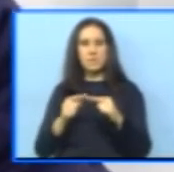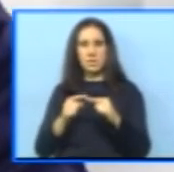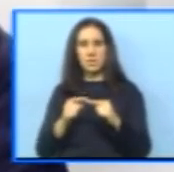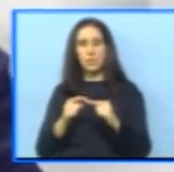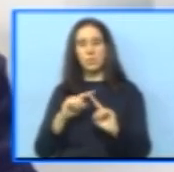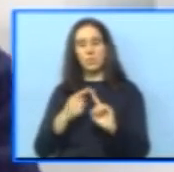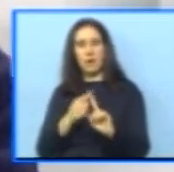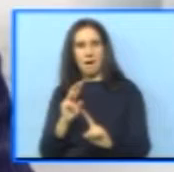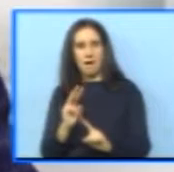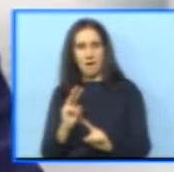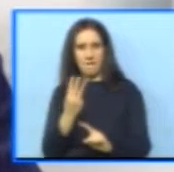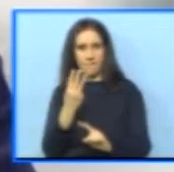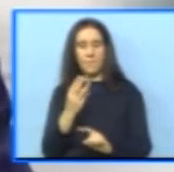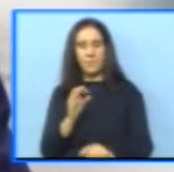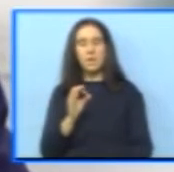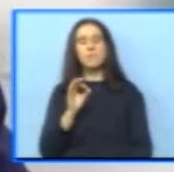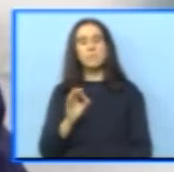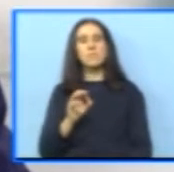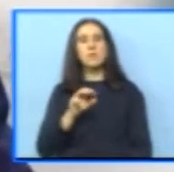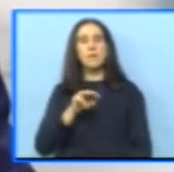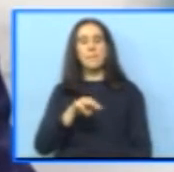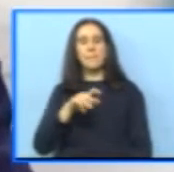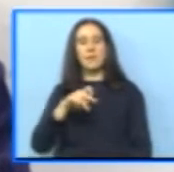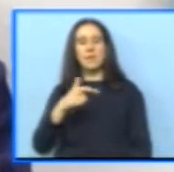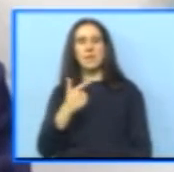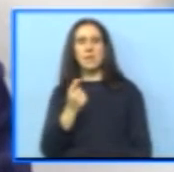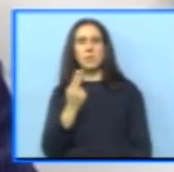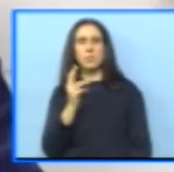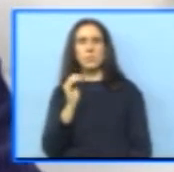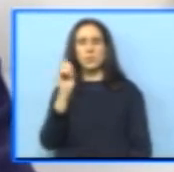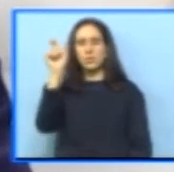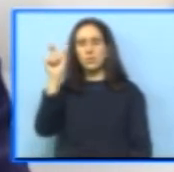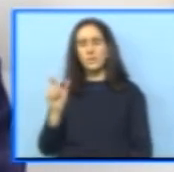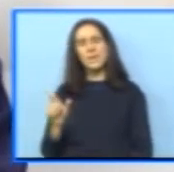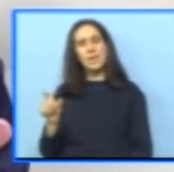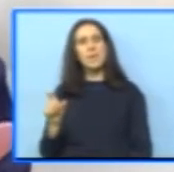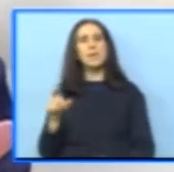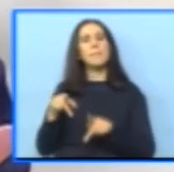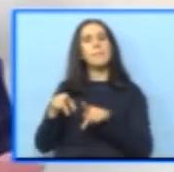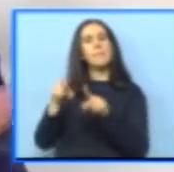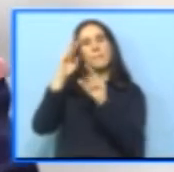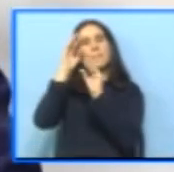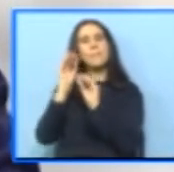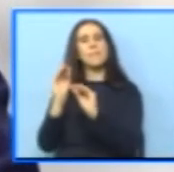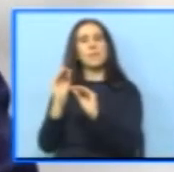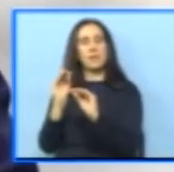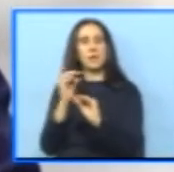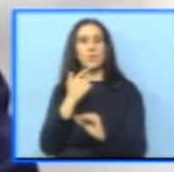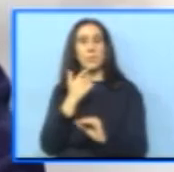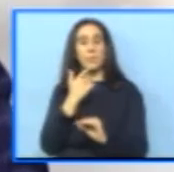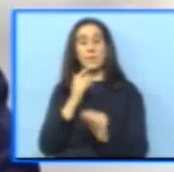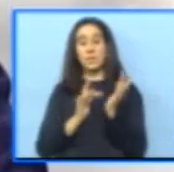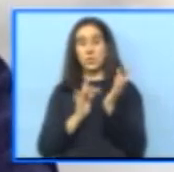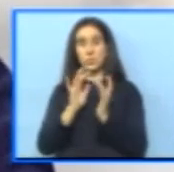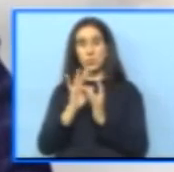trianual. Mateus tem de facto uma perspectiva bastante pedagógica. Depois de apresentar o acontecimento de